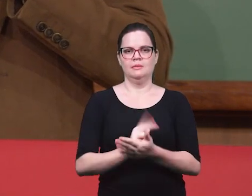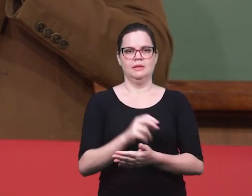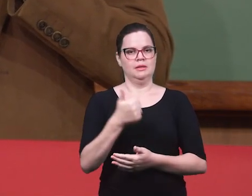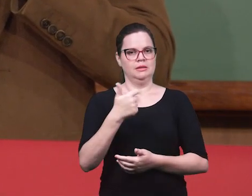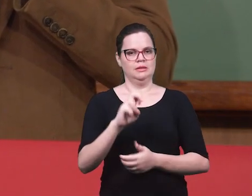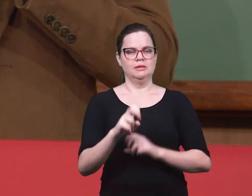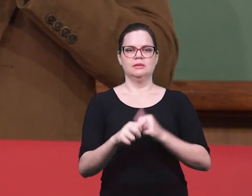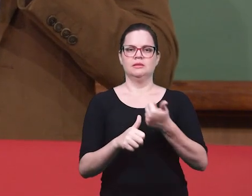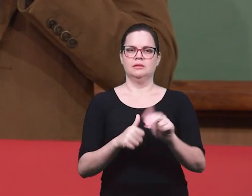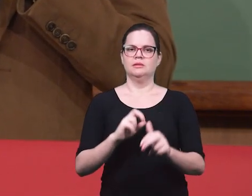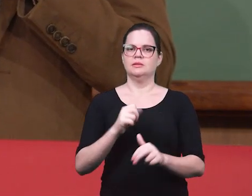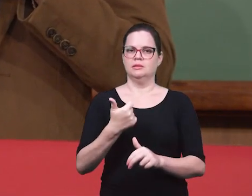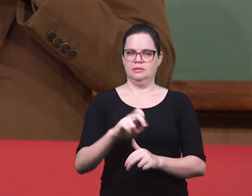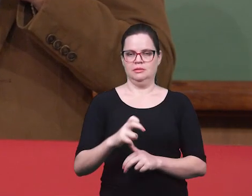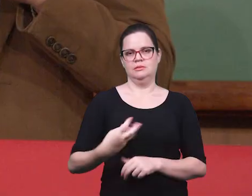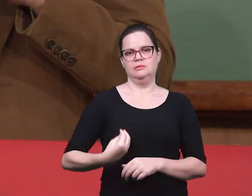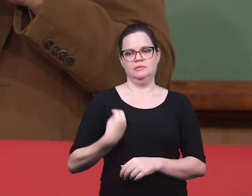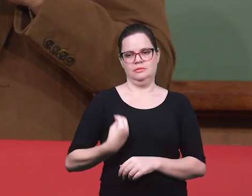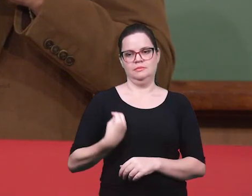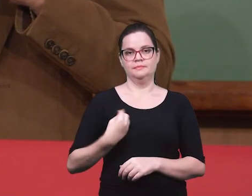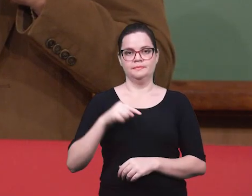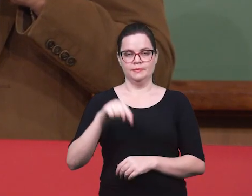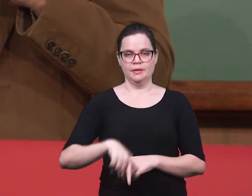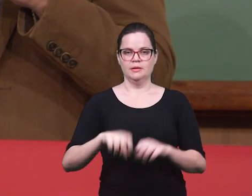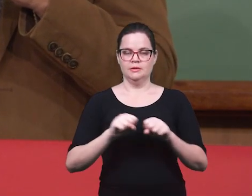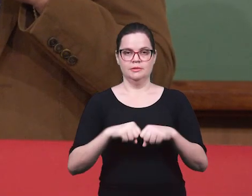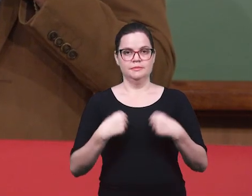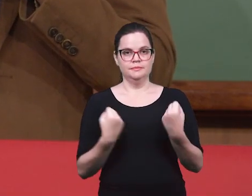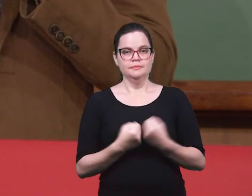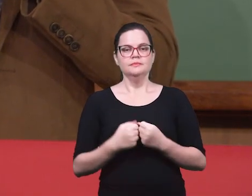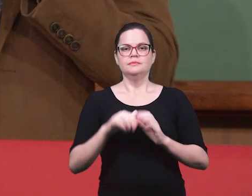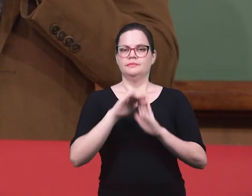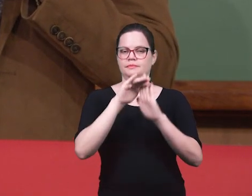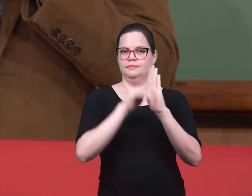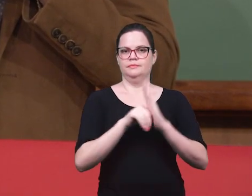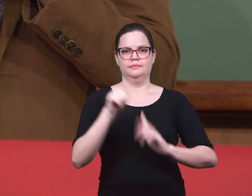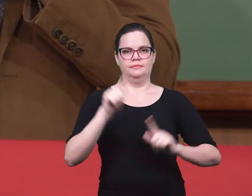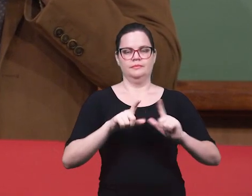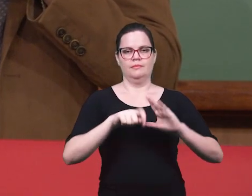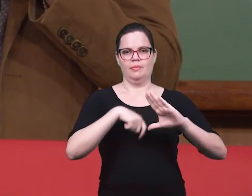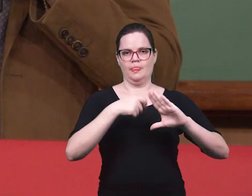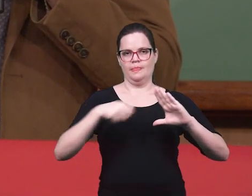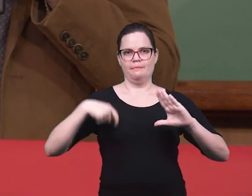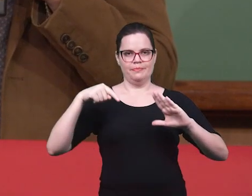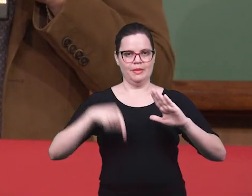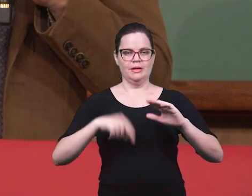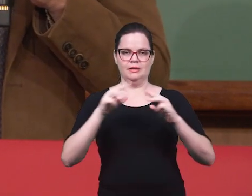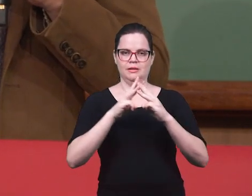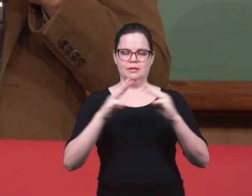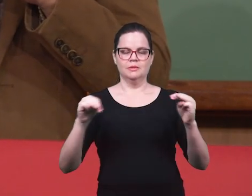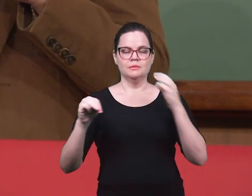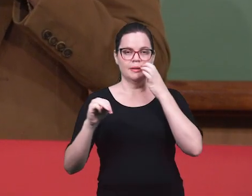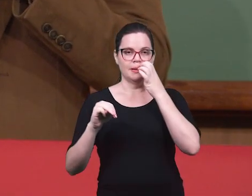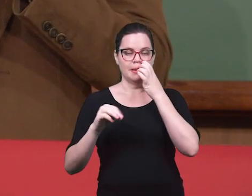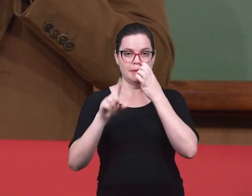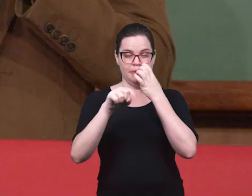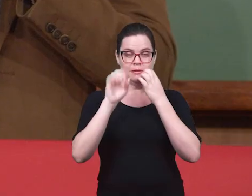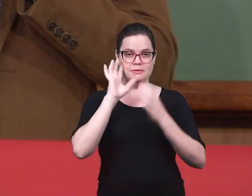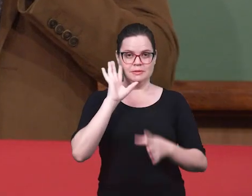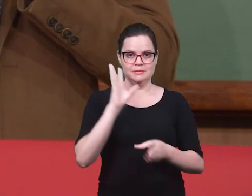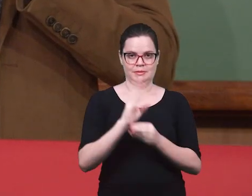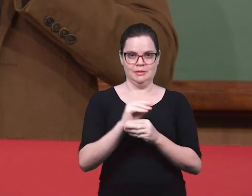este programa está sendo gravado aqui no púlpito do Manaim, justamente para remeter a você que